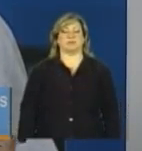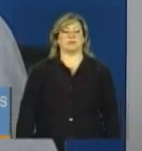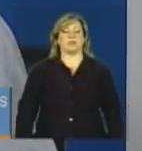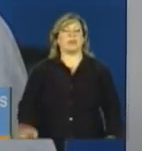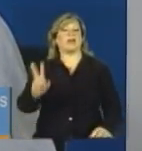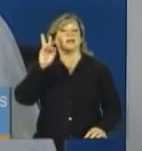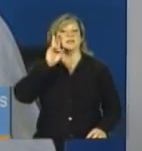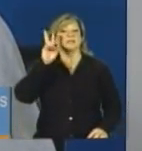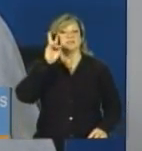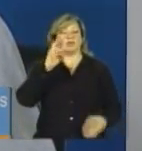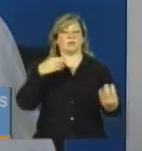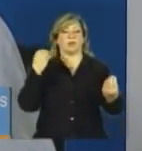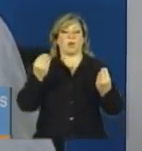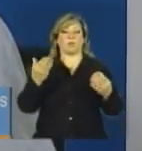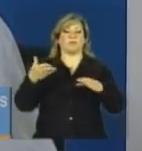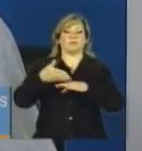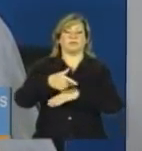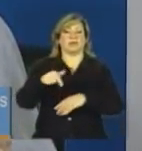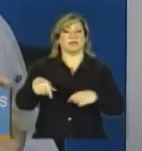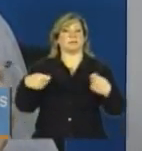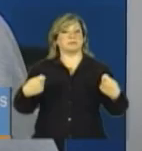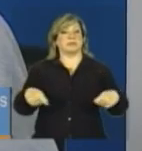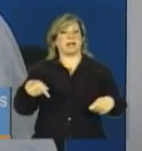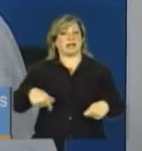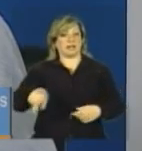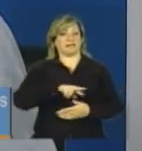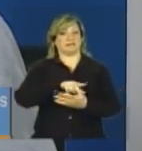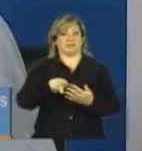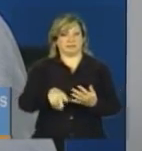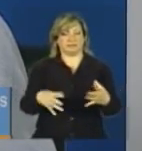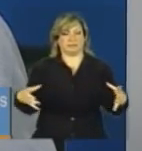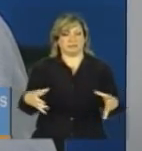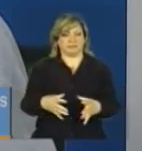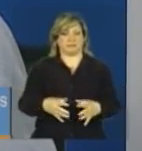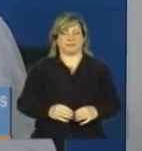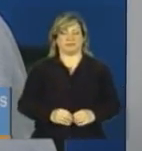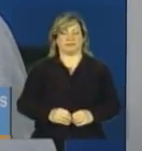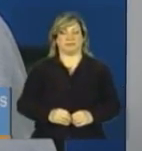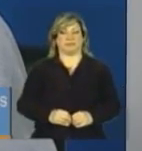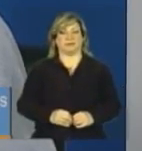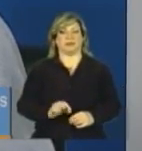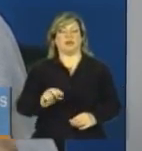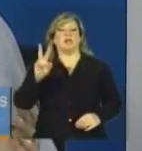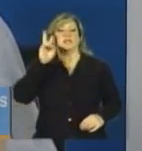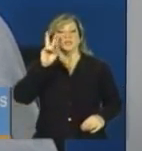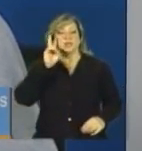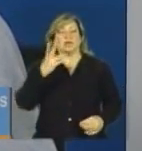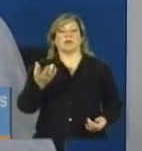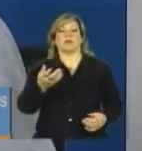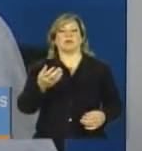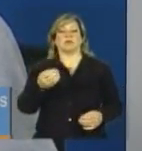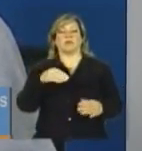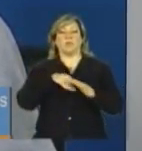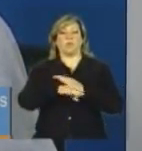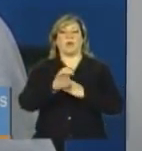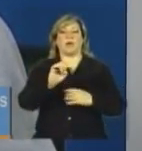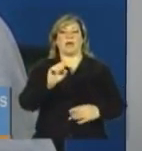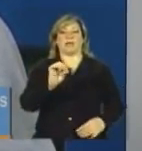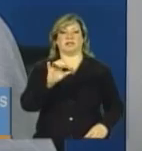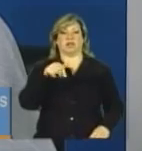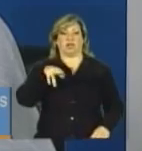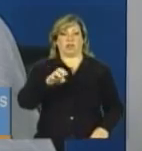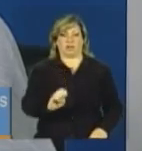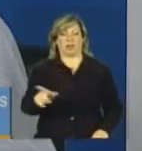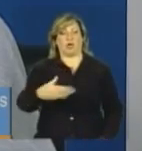à entrada, ela depende dessas modalidades, né? No caso do do formação de estoques, né? Com do